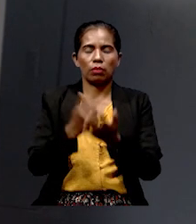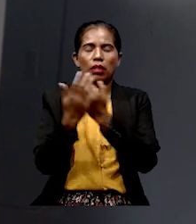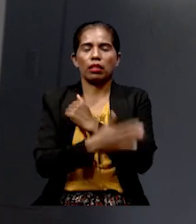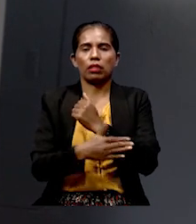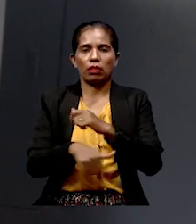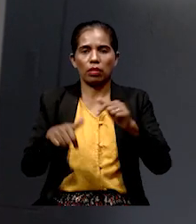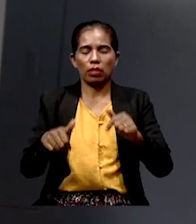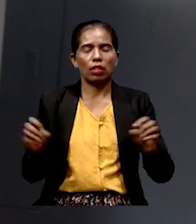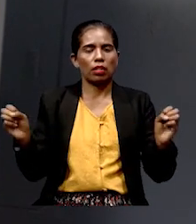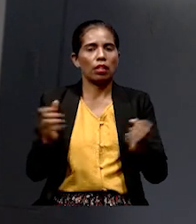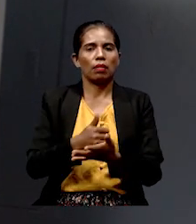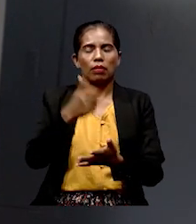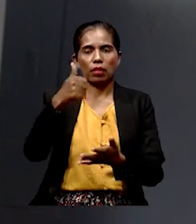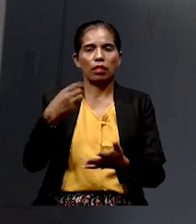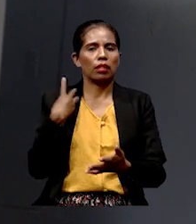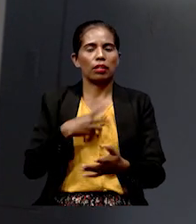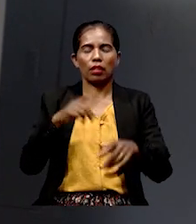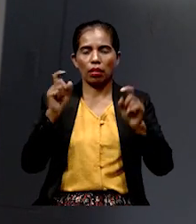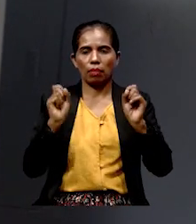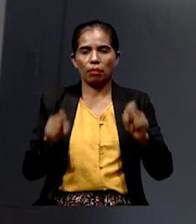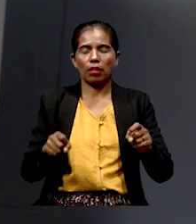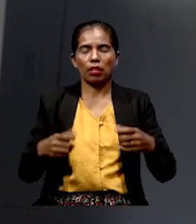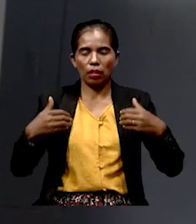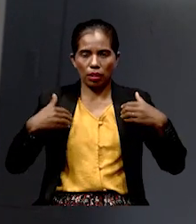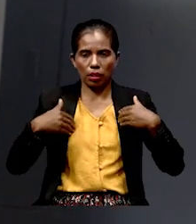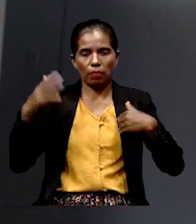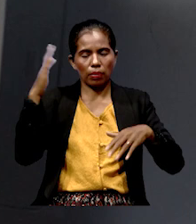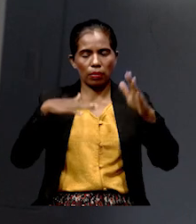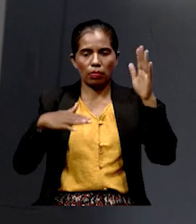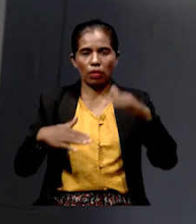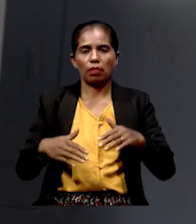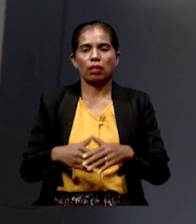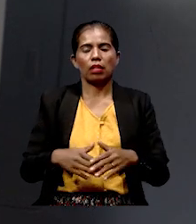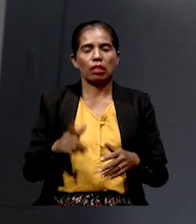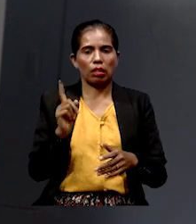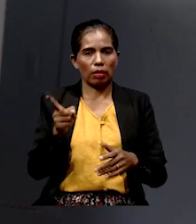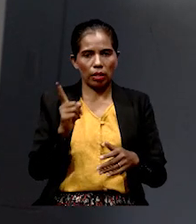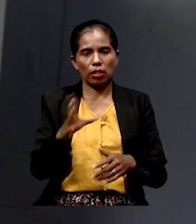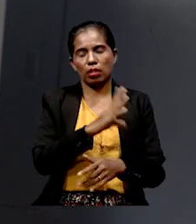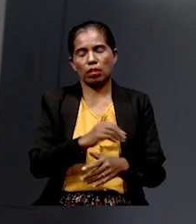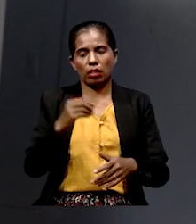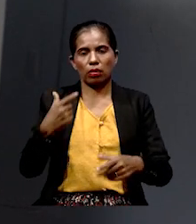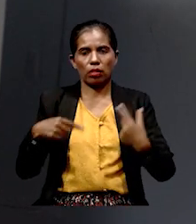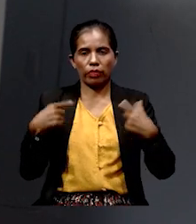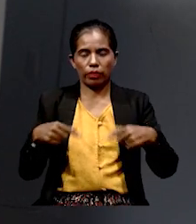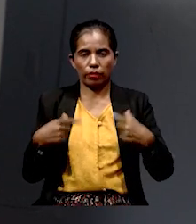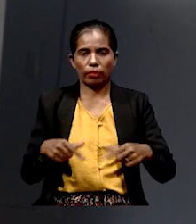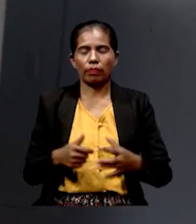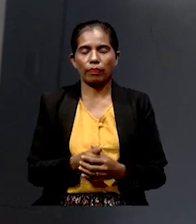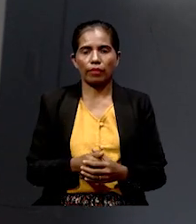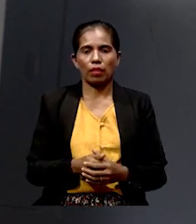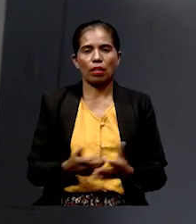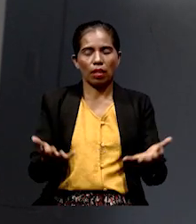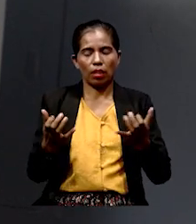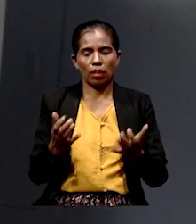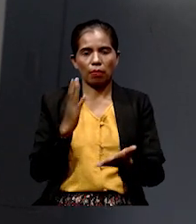nila liona ita la bele ubriga para hamu su buat si aktu sia ne be maka na asa amiasa malu karena kehalu ida ne